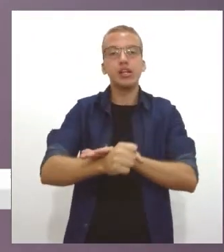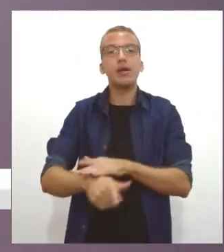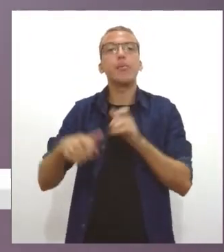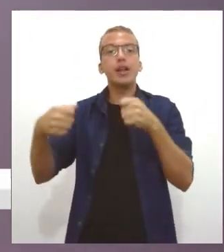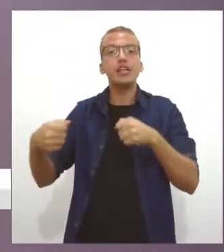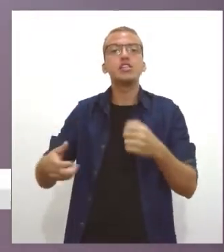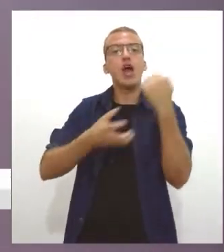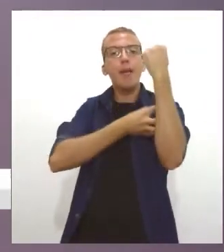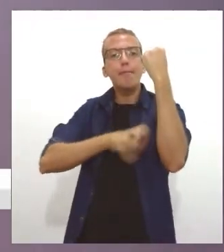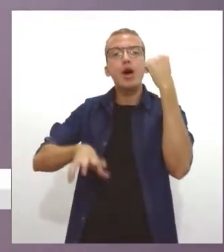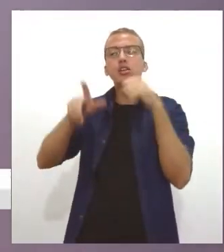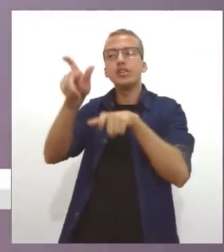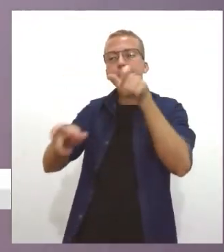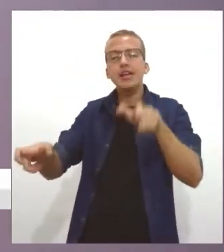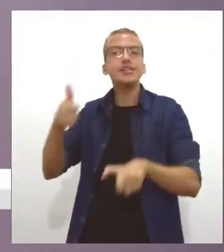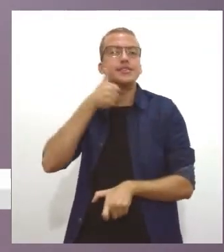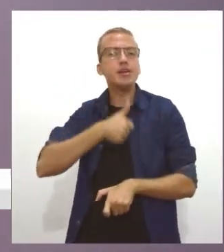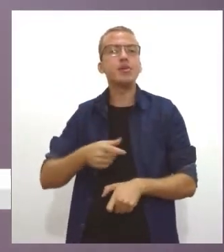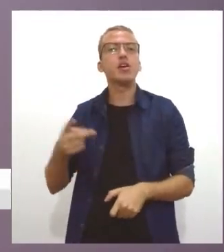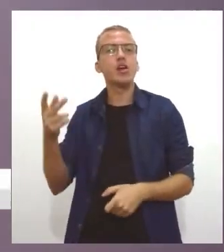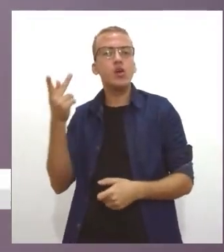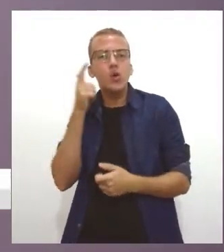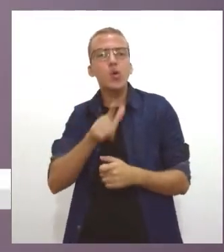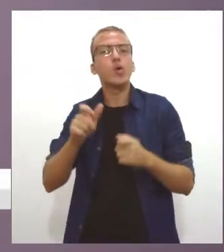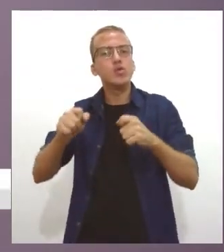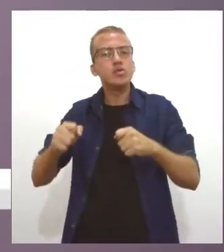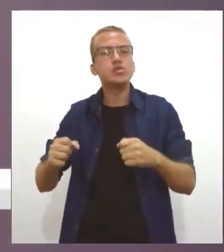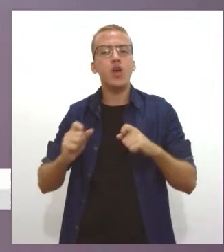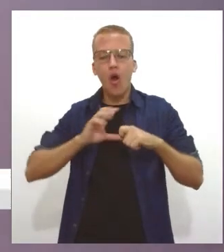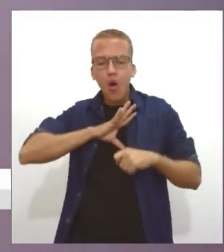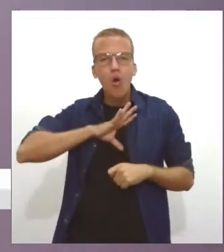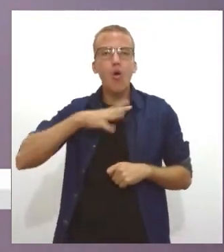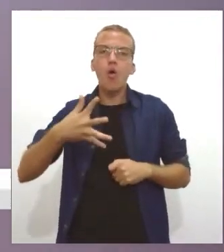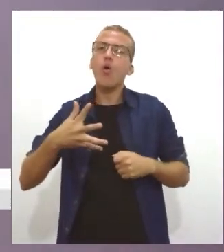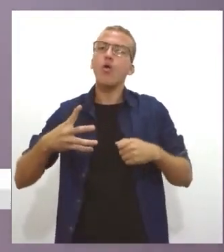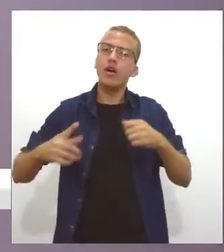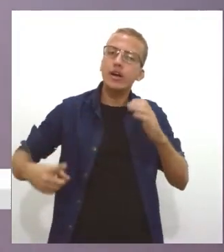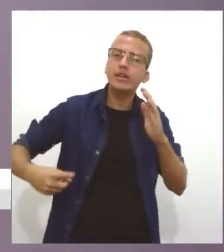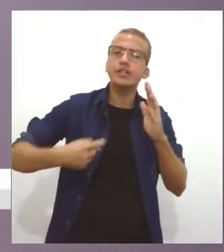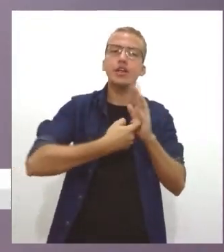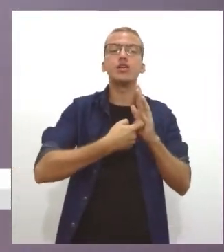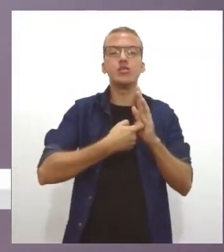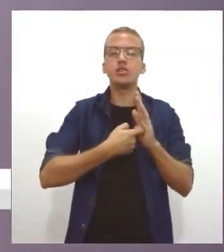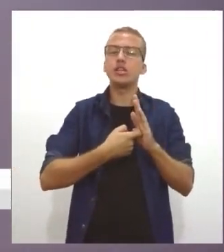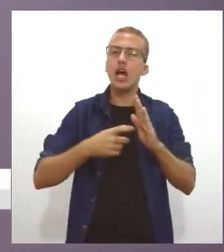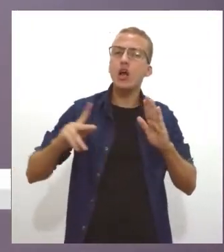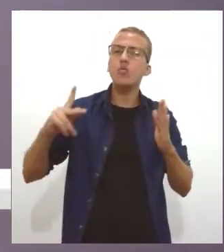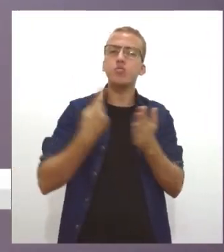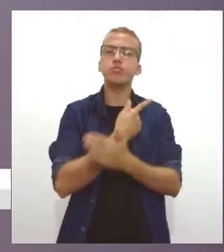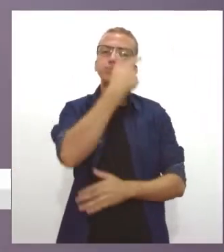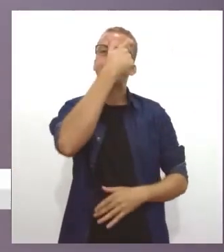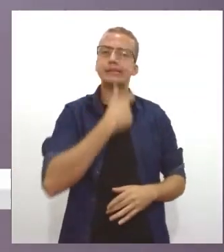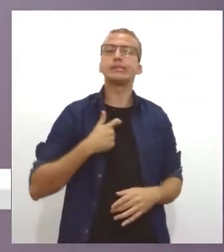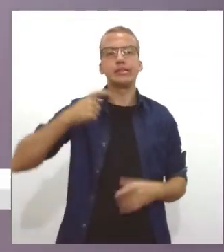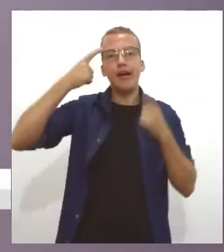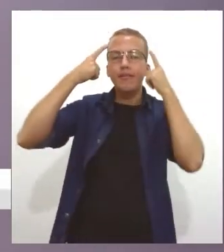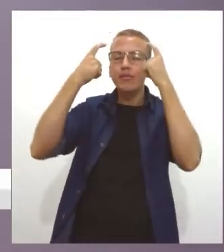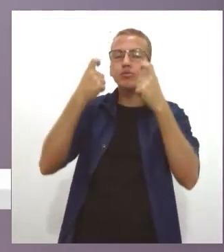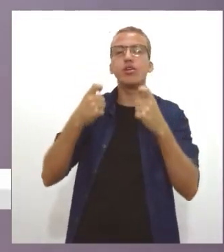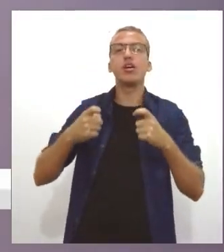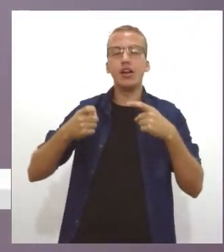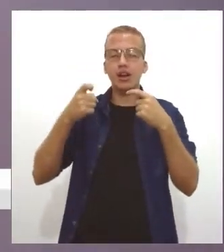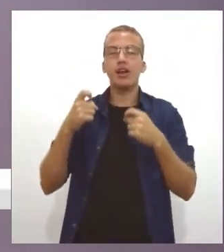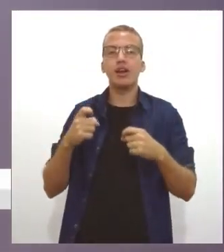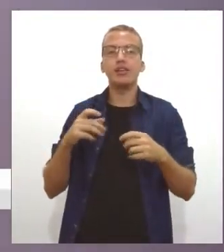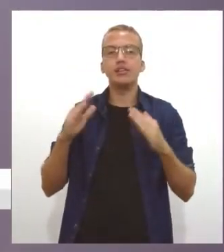cada vez mais procurar os órgãos de denúncia, denunciar que são vítimas de violência doméstica, levarem esse processo até o final, enfim,